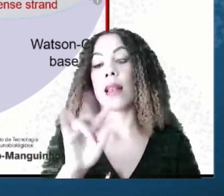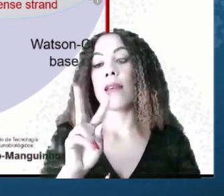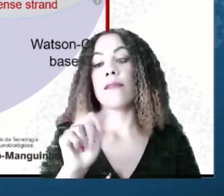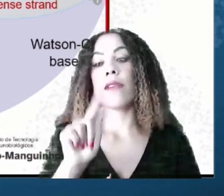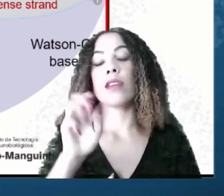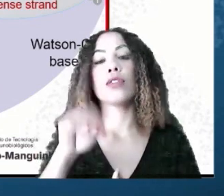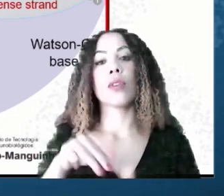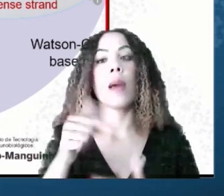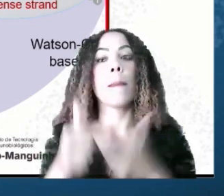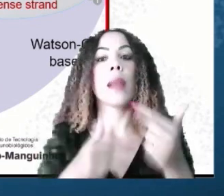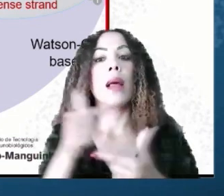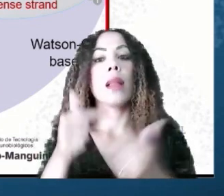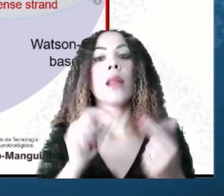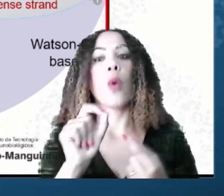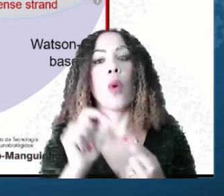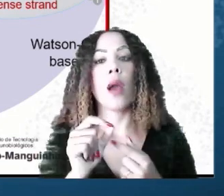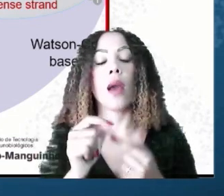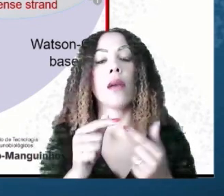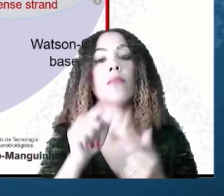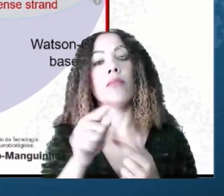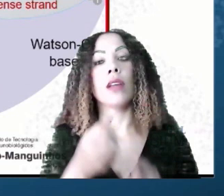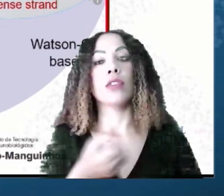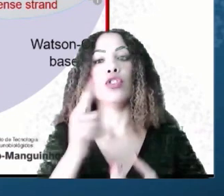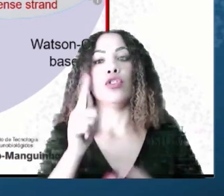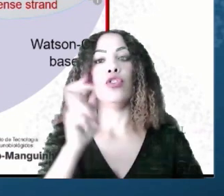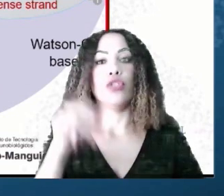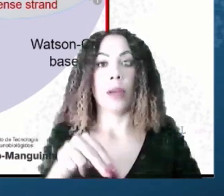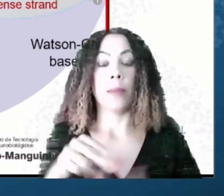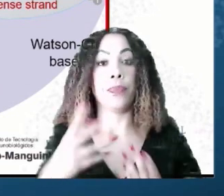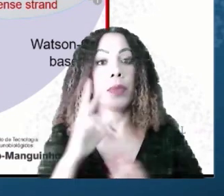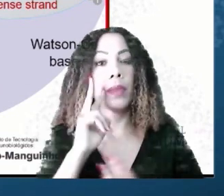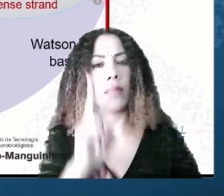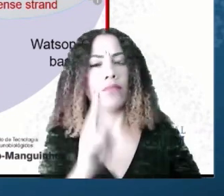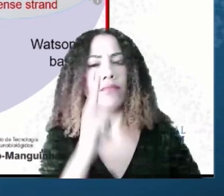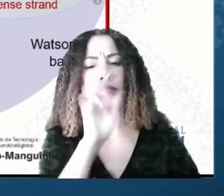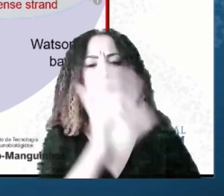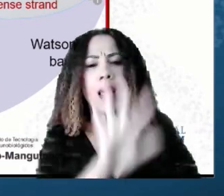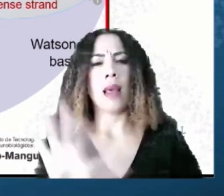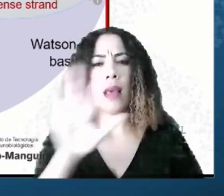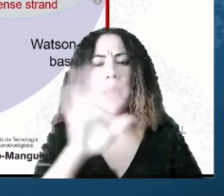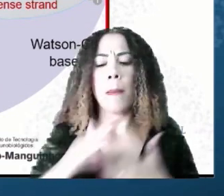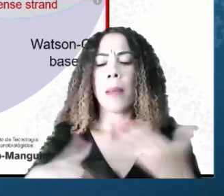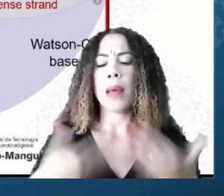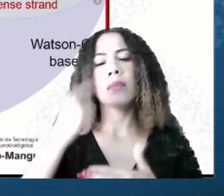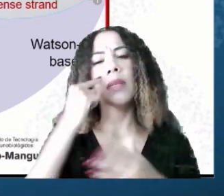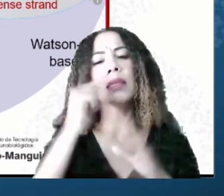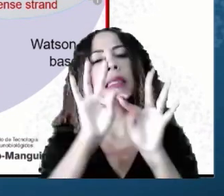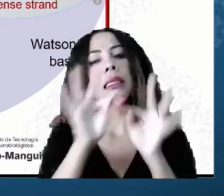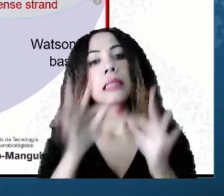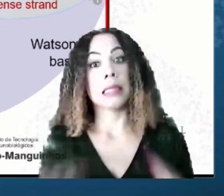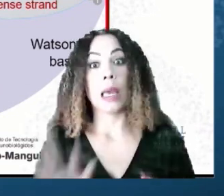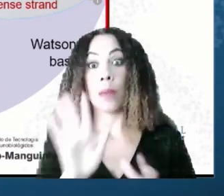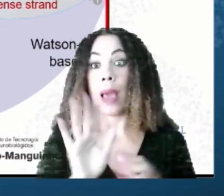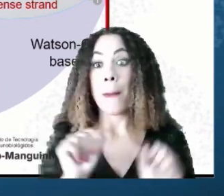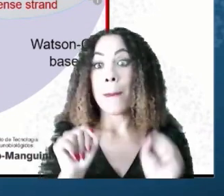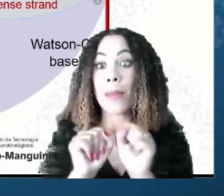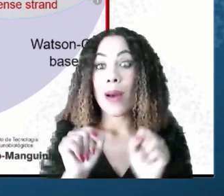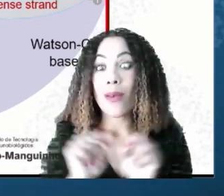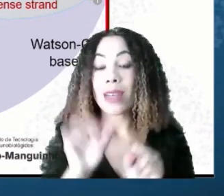trabalhar com a expressão do gene. Então, olhando assim, parece um processo simples, mas para fazer